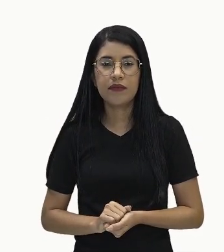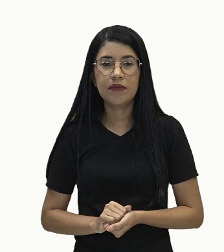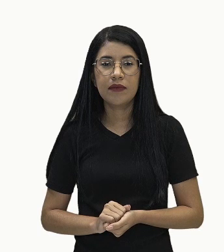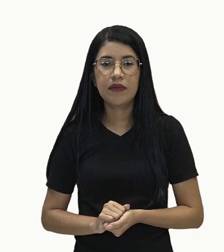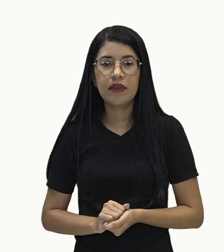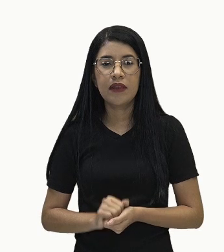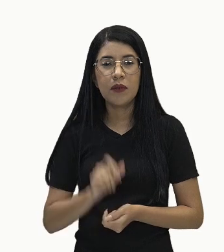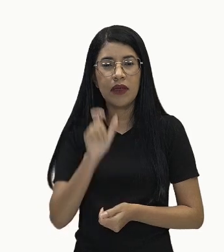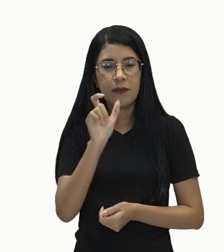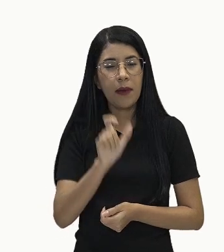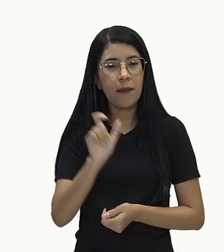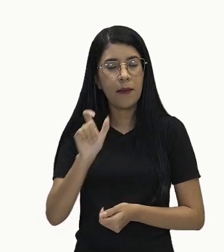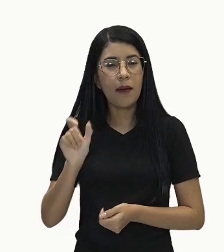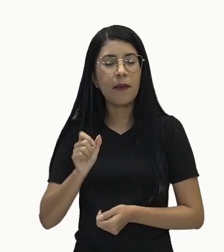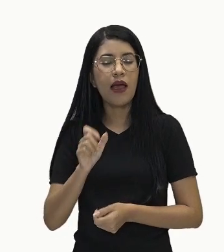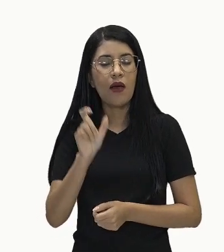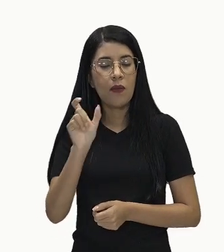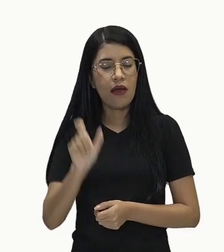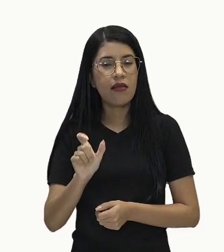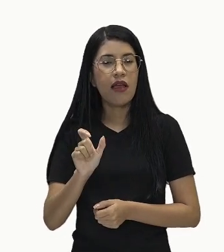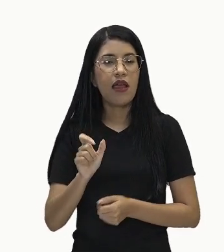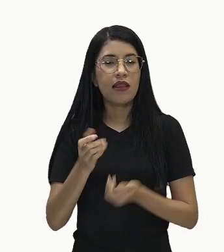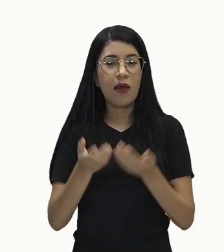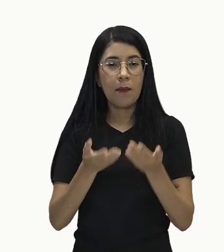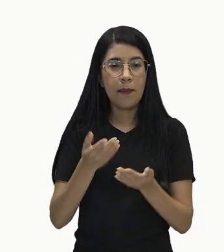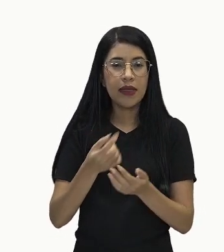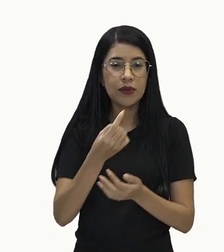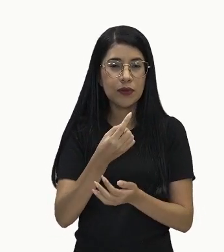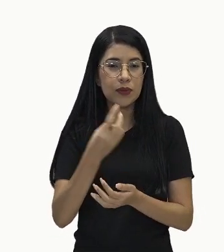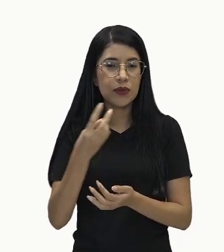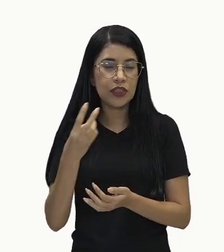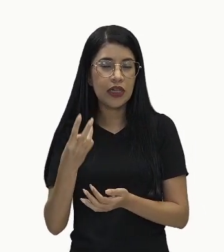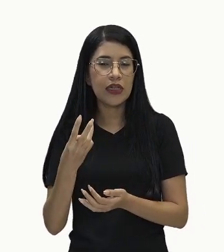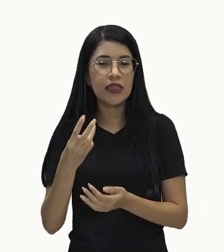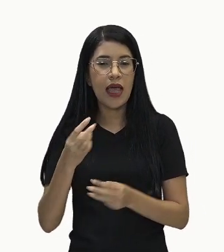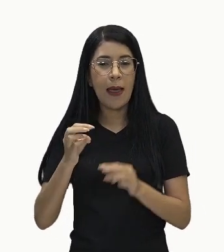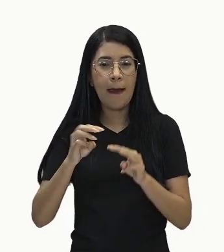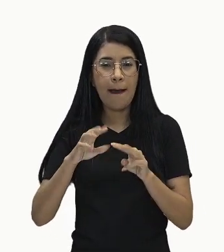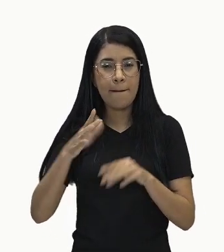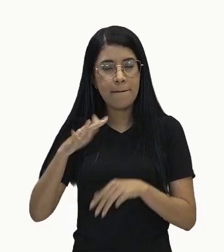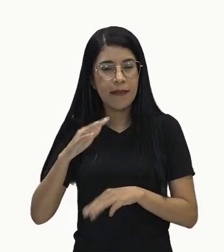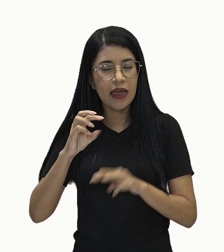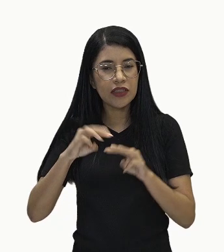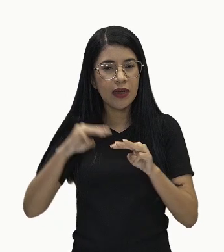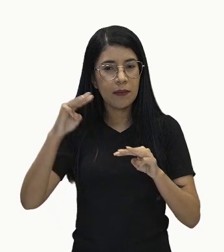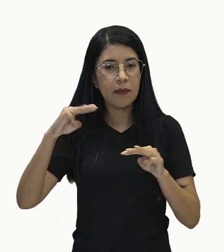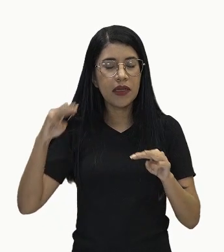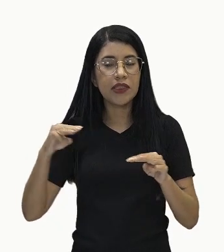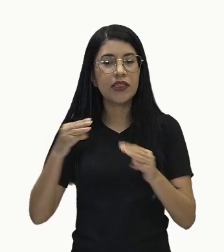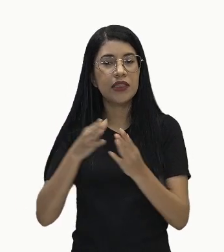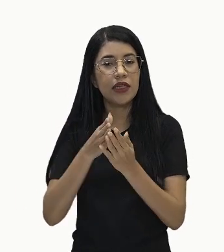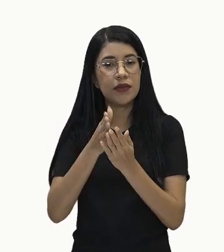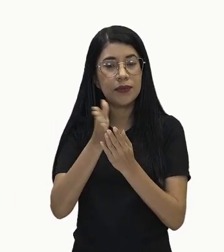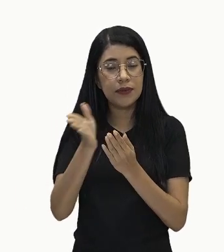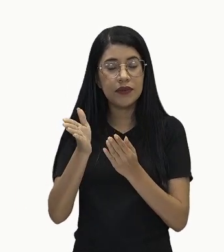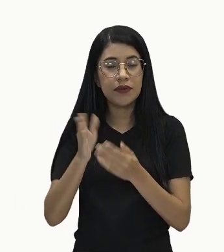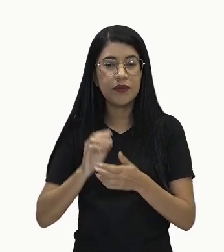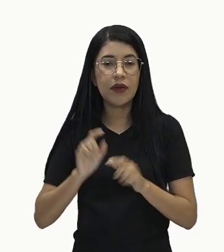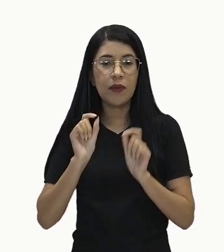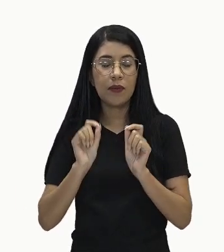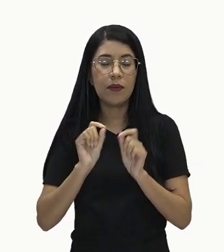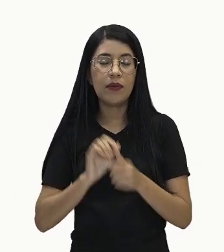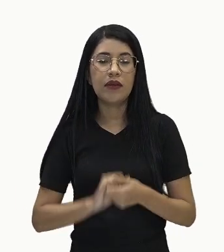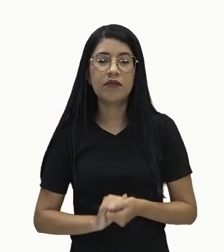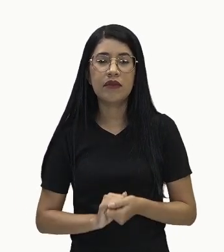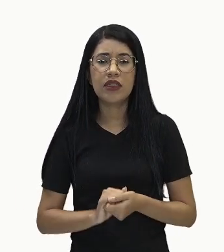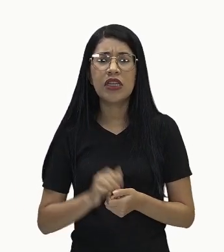quadro. Então temos aqui o atleta, né? O atleta, a primeira pesagem, a segunda pesagem, a terceira pesagem, a